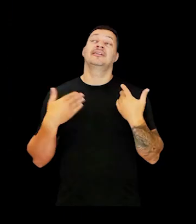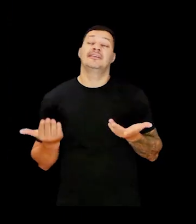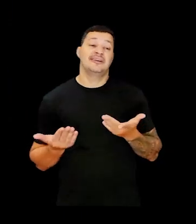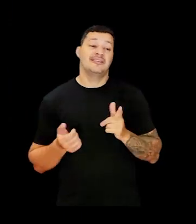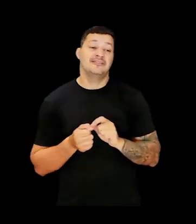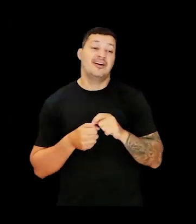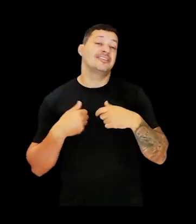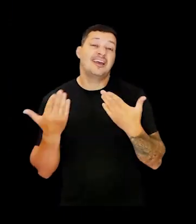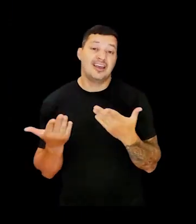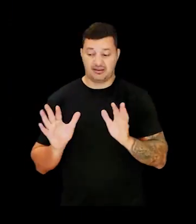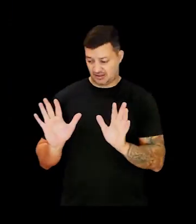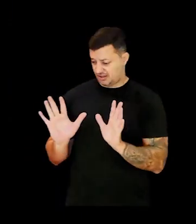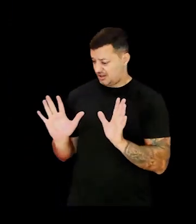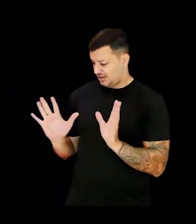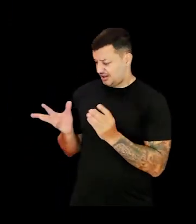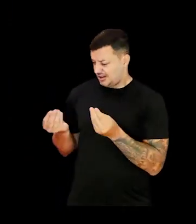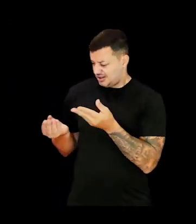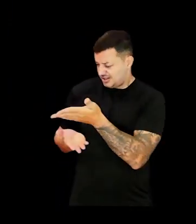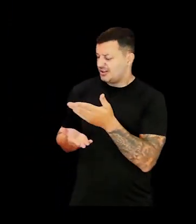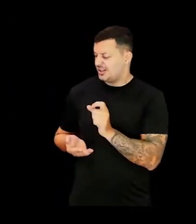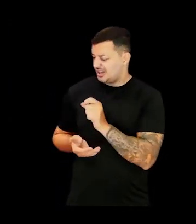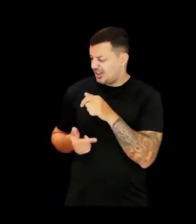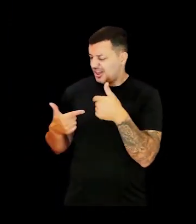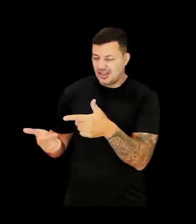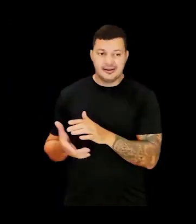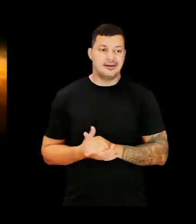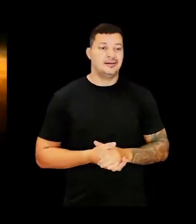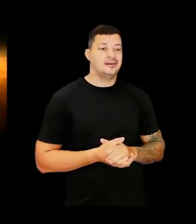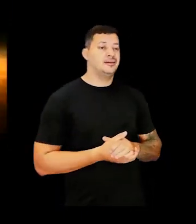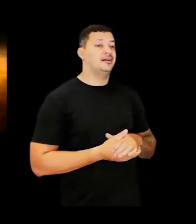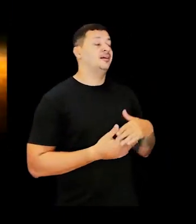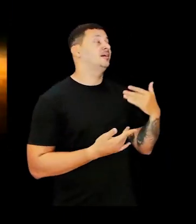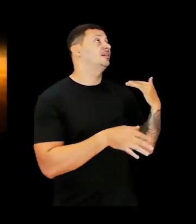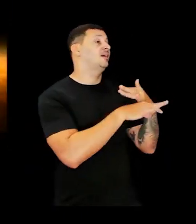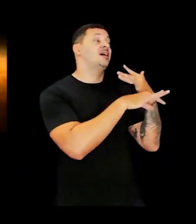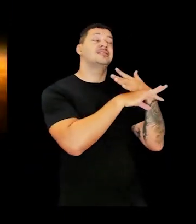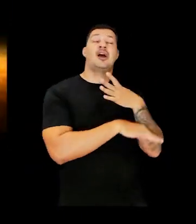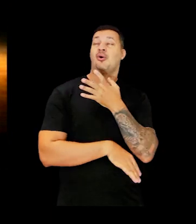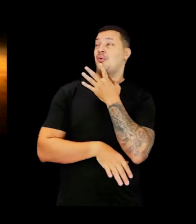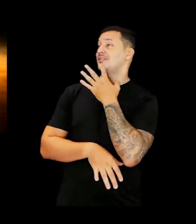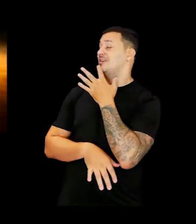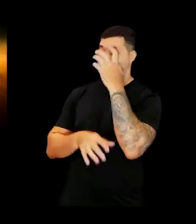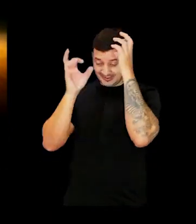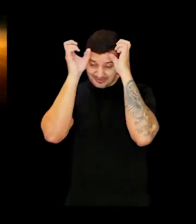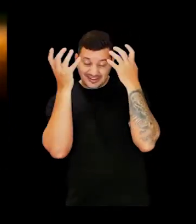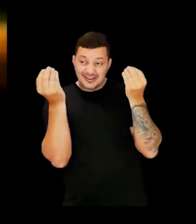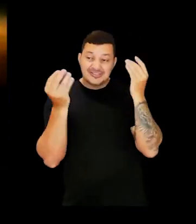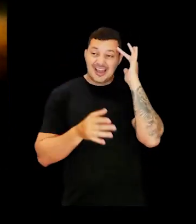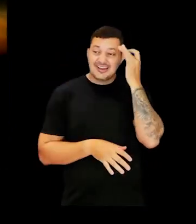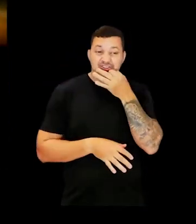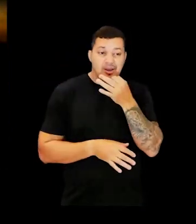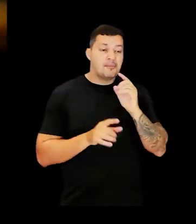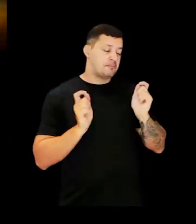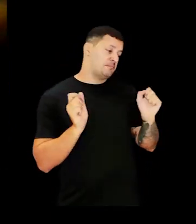Aguenta aí, Mercedes. Se fosse preso aí, o que está achando, hein? Quantidade, parecer a cabeça, hein? O que você